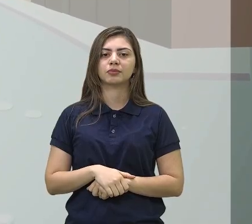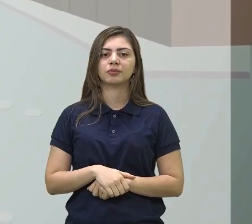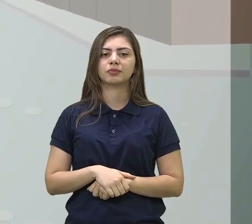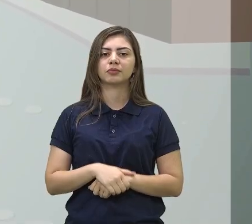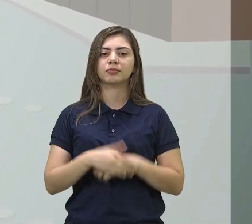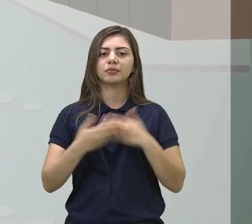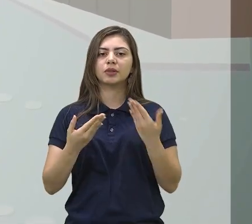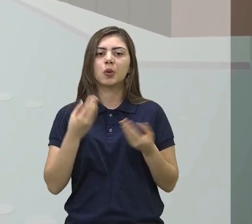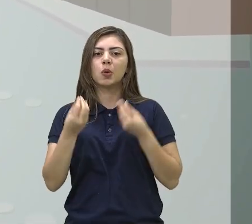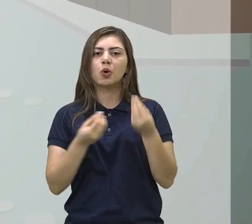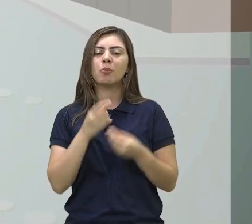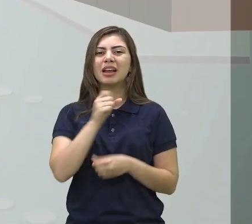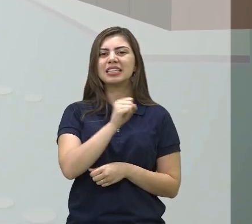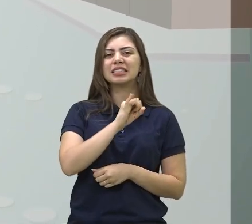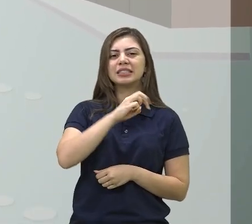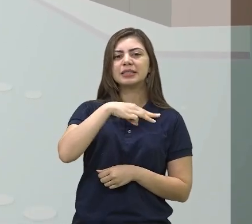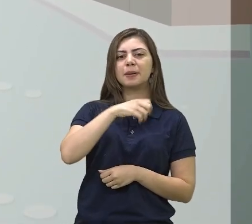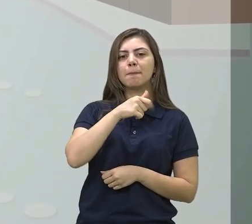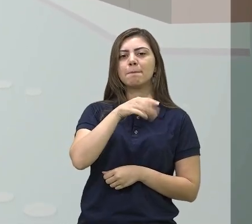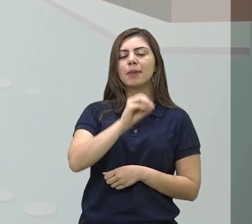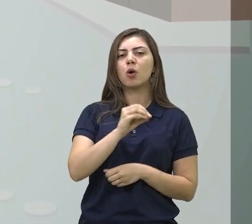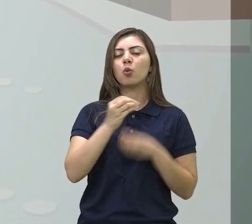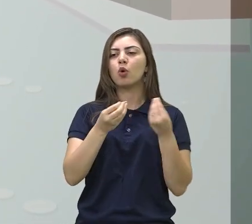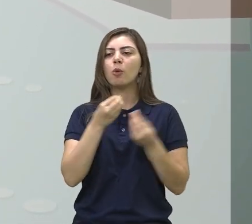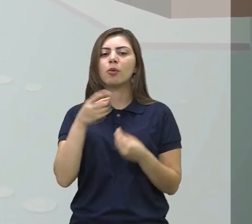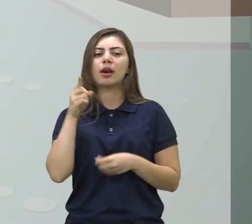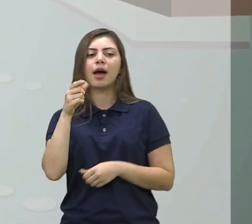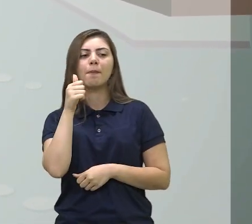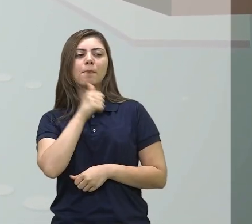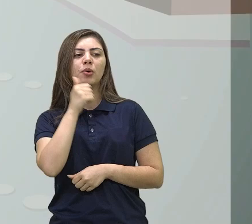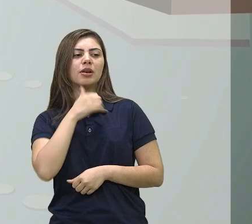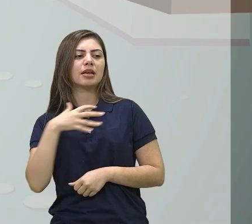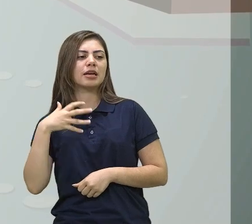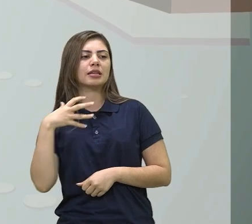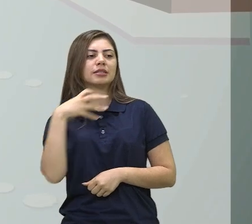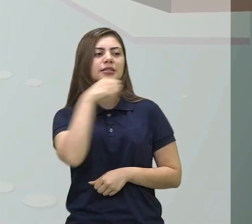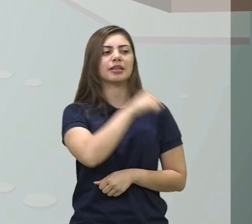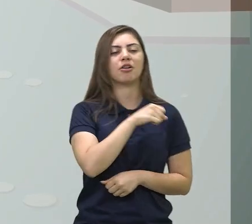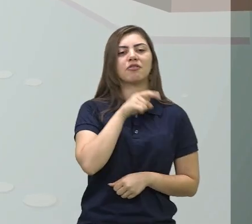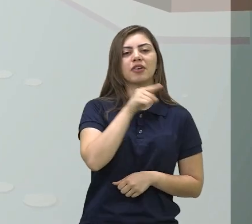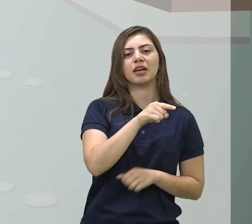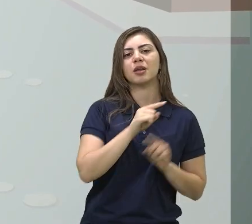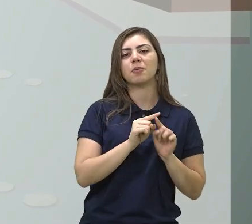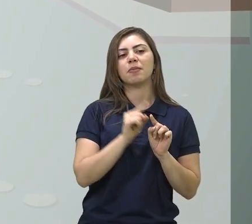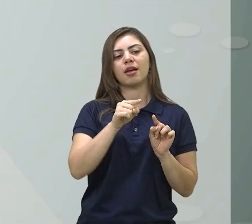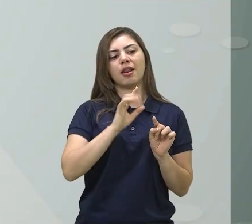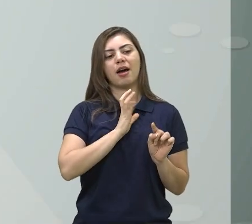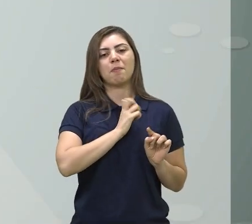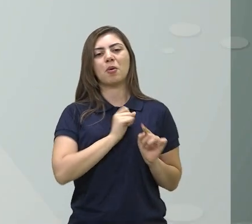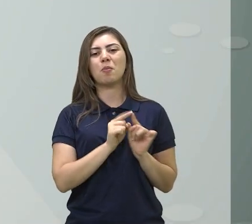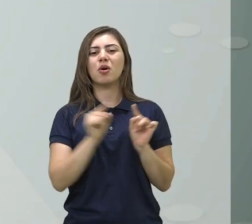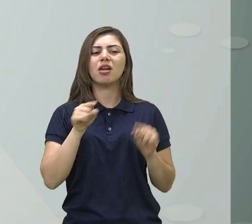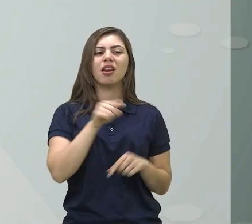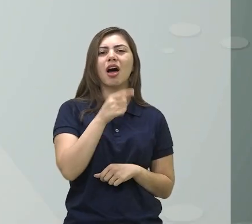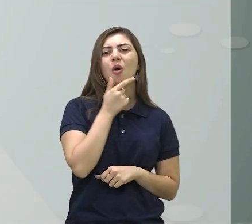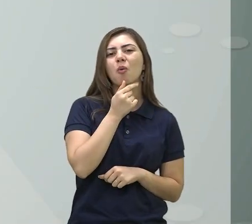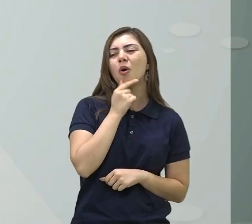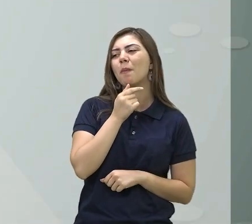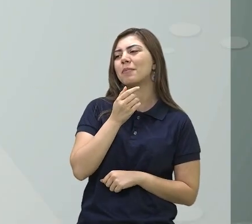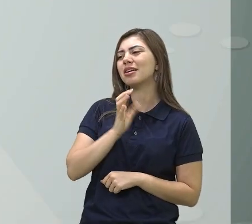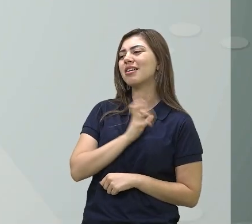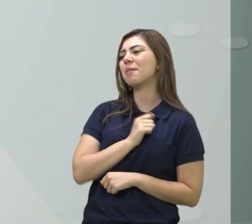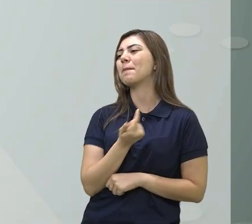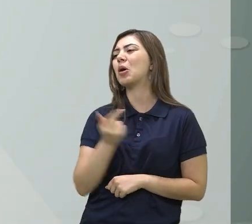Ferido, Simão é salvo por Mariana, que o ama secretamente, mas seu coração ainda é de Teresa.